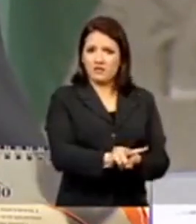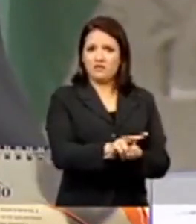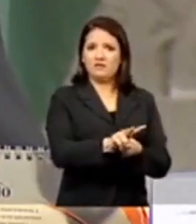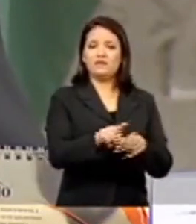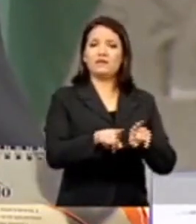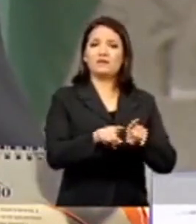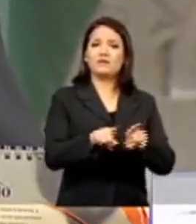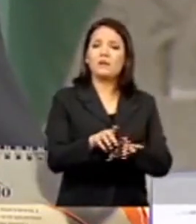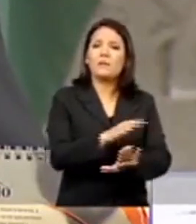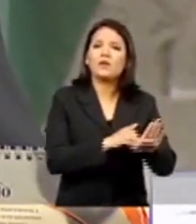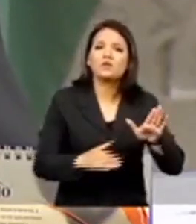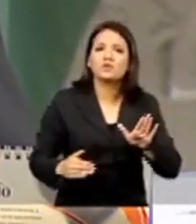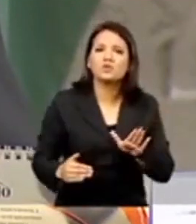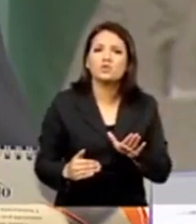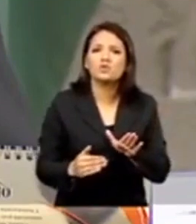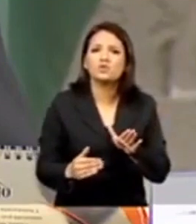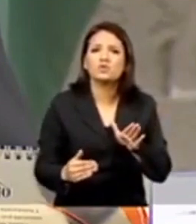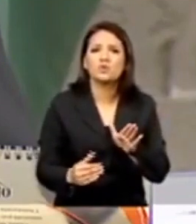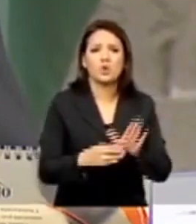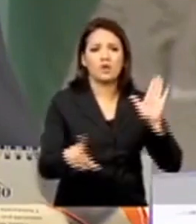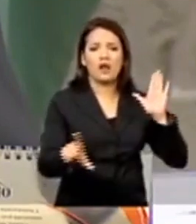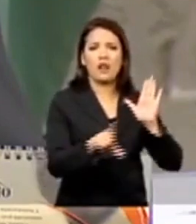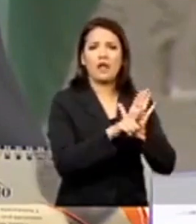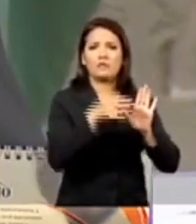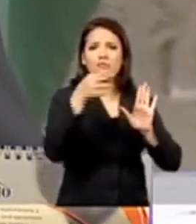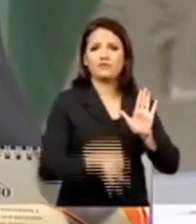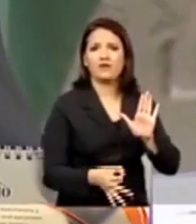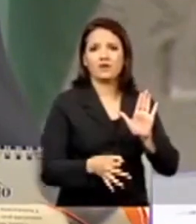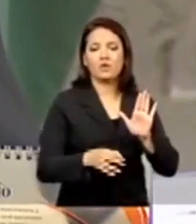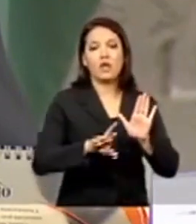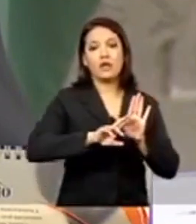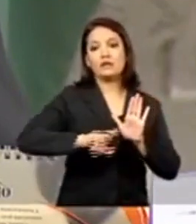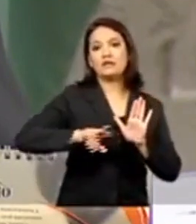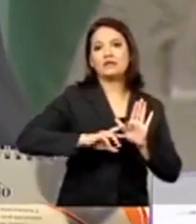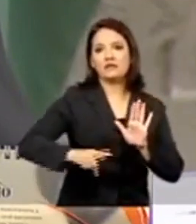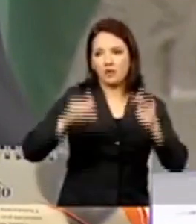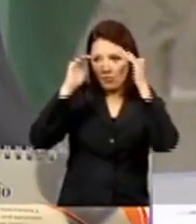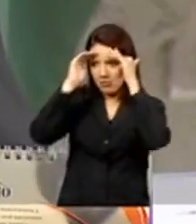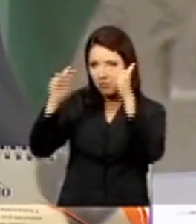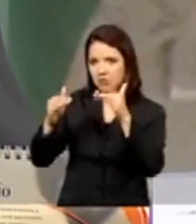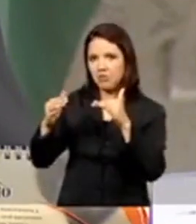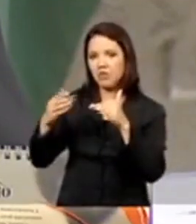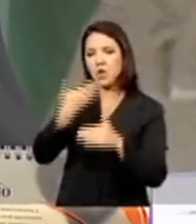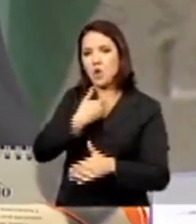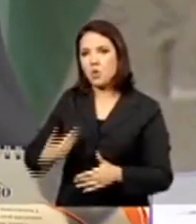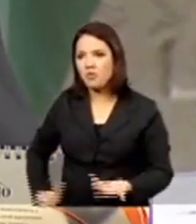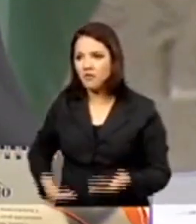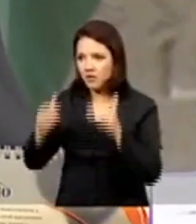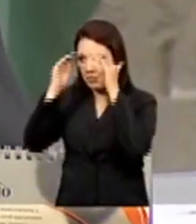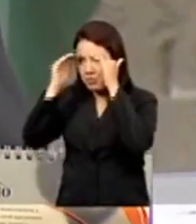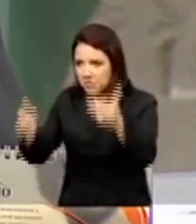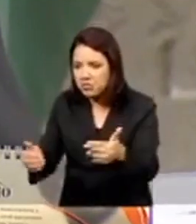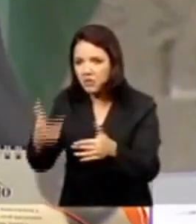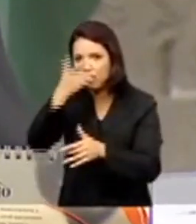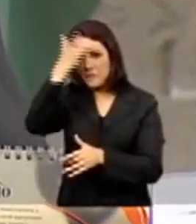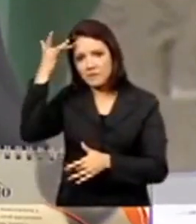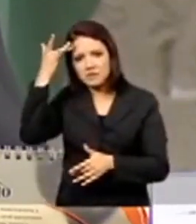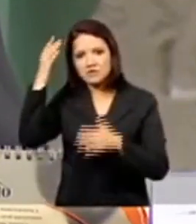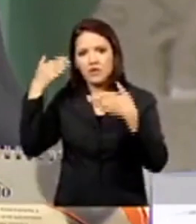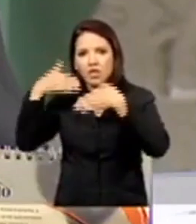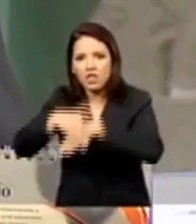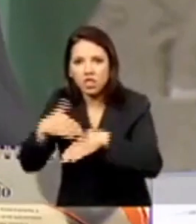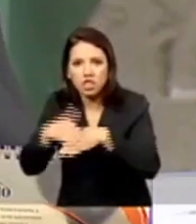Constituição e das leis. Não serve a governos, ou a pessoas, ou a grupos ideológicos. Não se subordina a